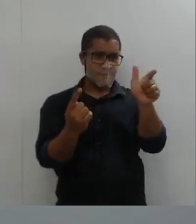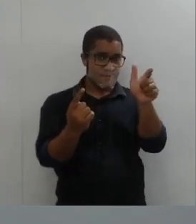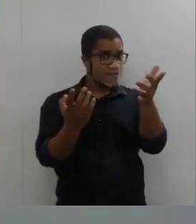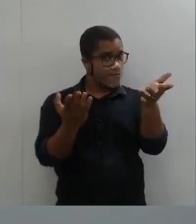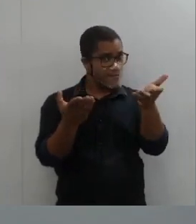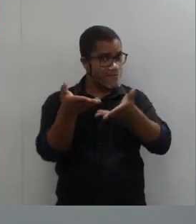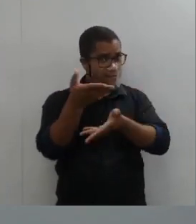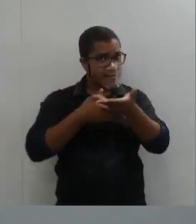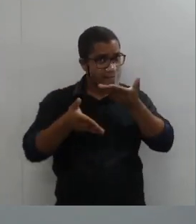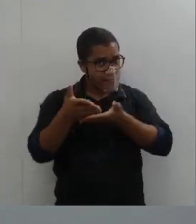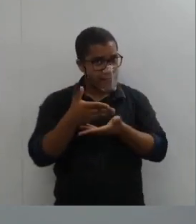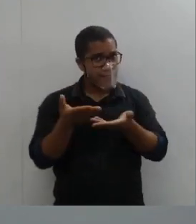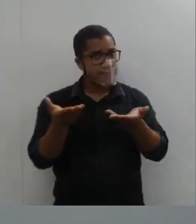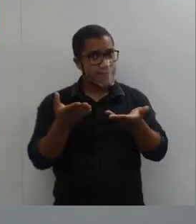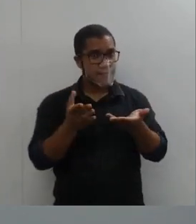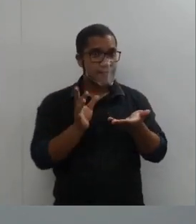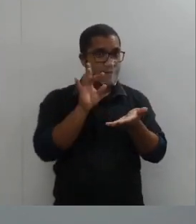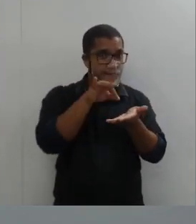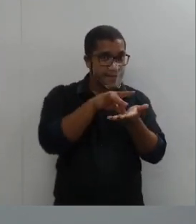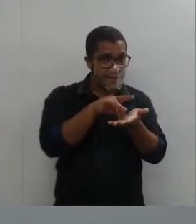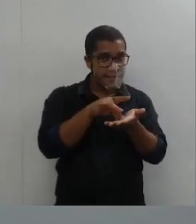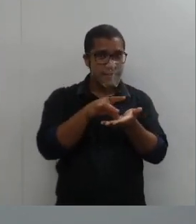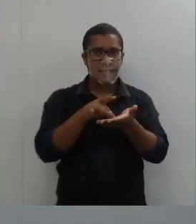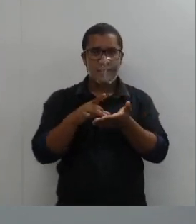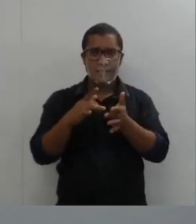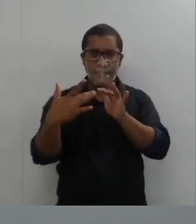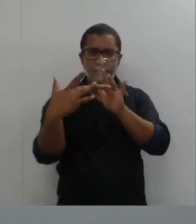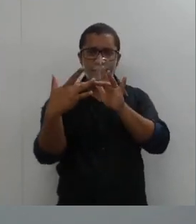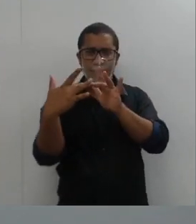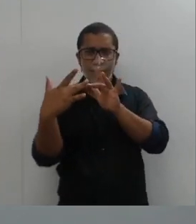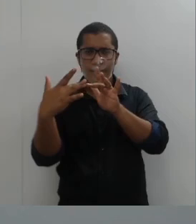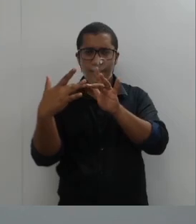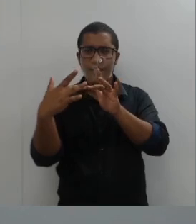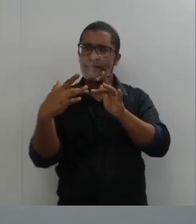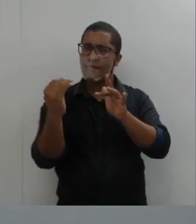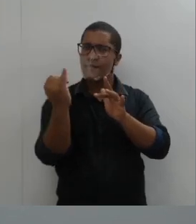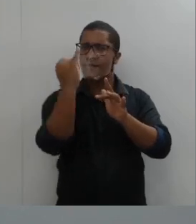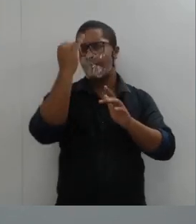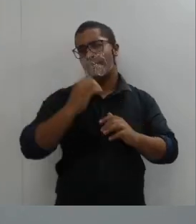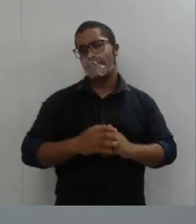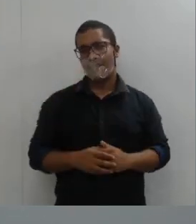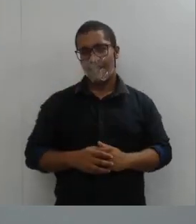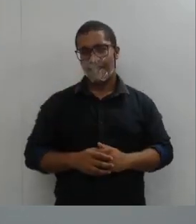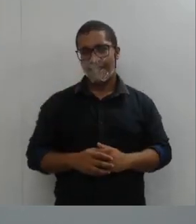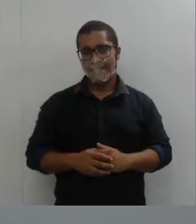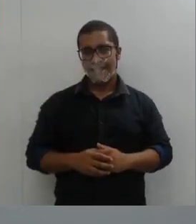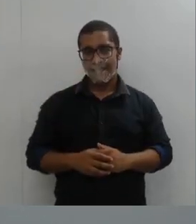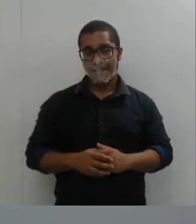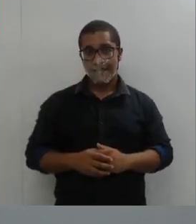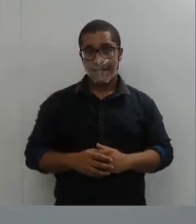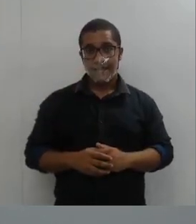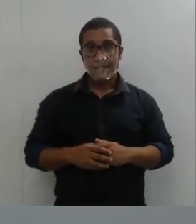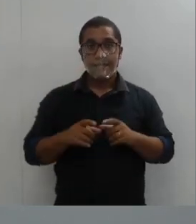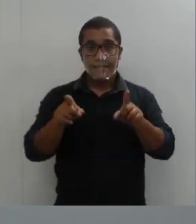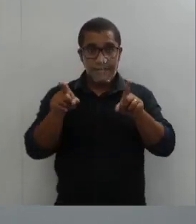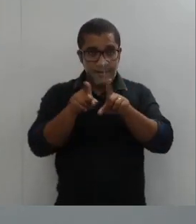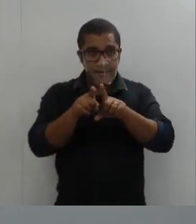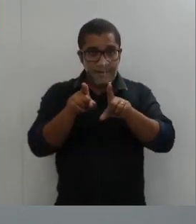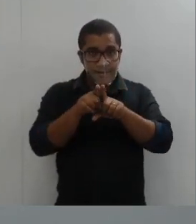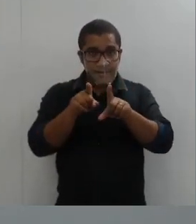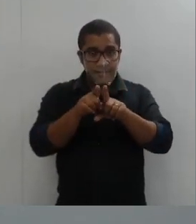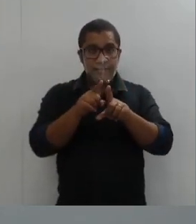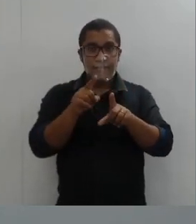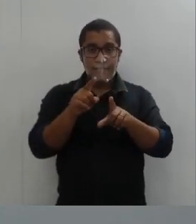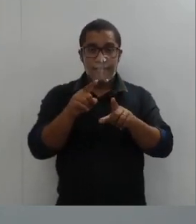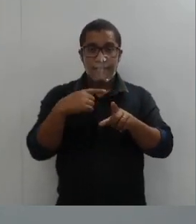interação. Então, o real, o contato com as pessoas também é muito importante para a gente, tá? Além de tudo,